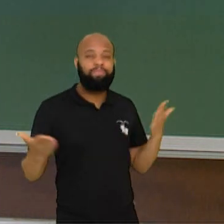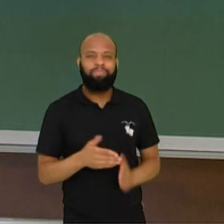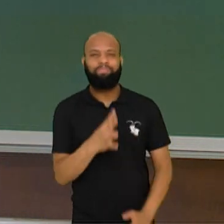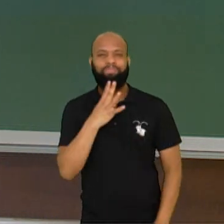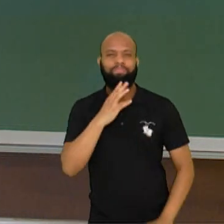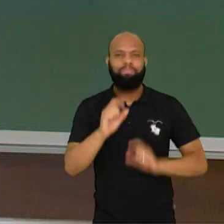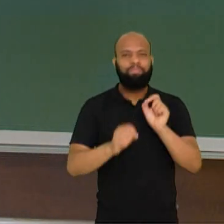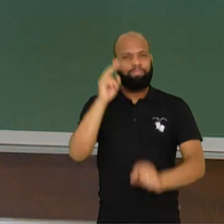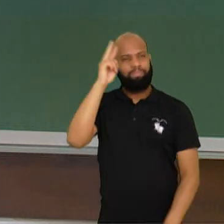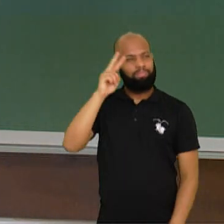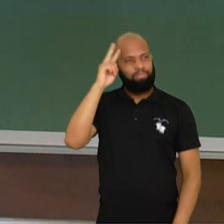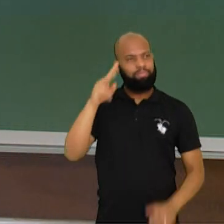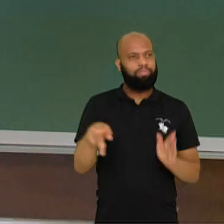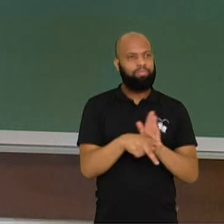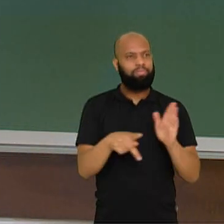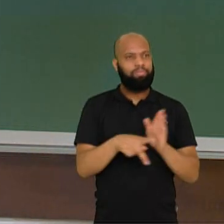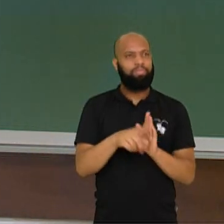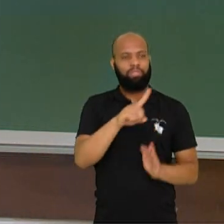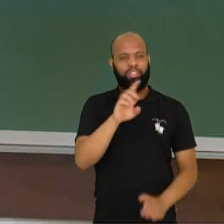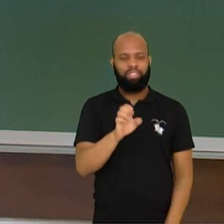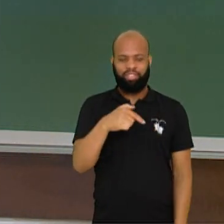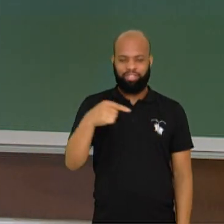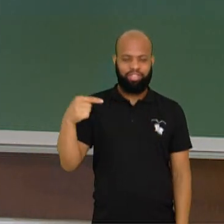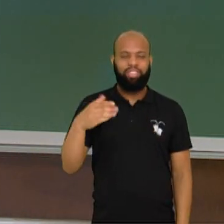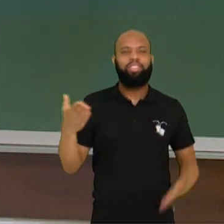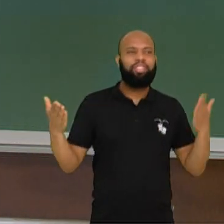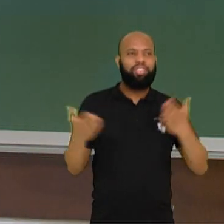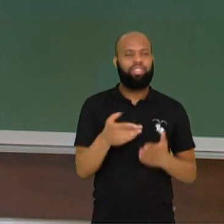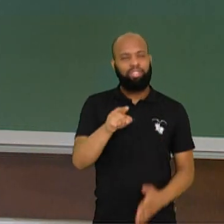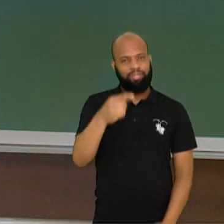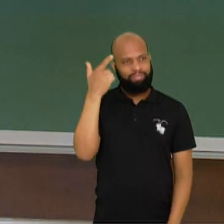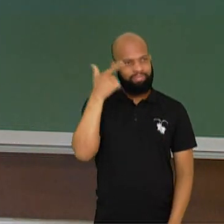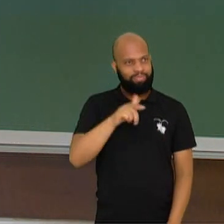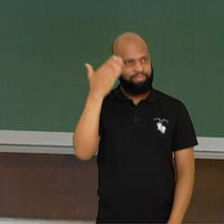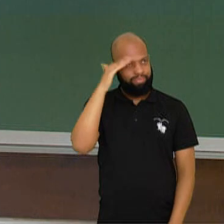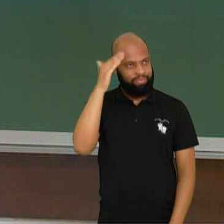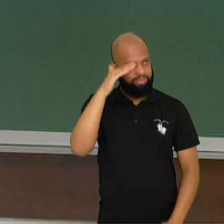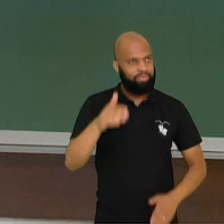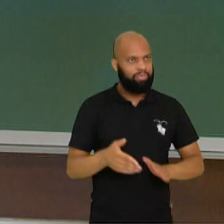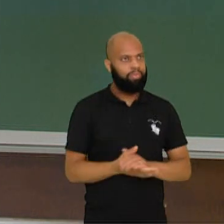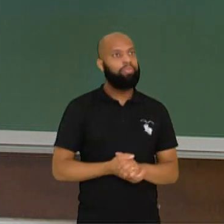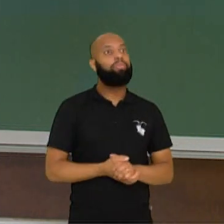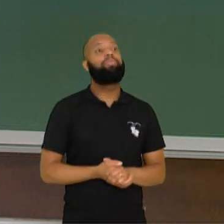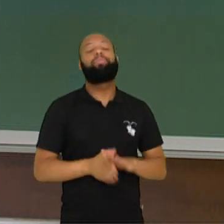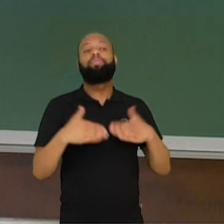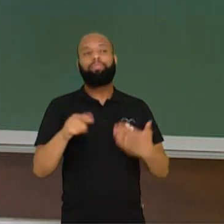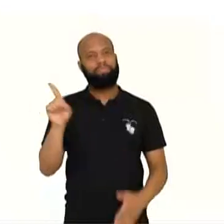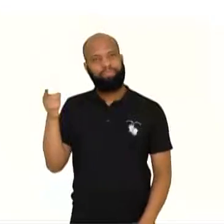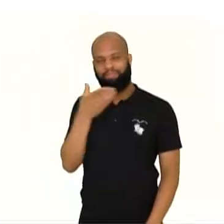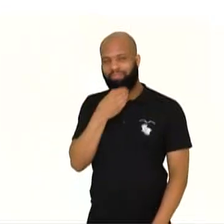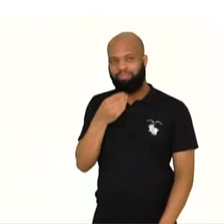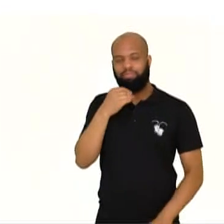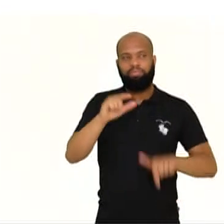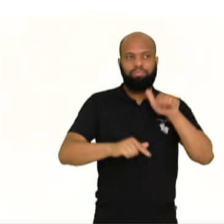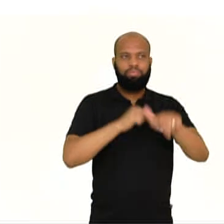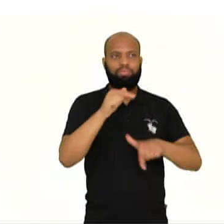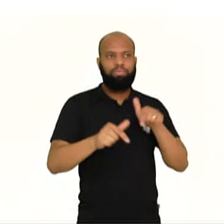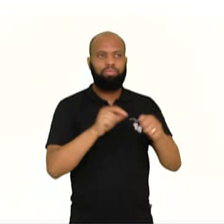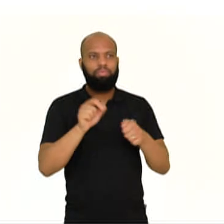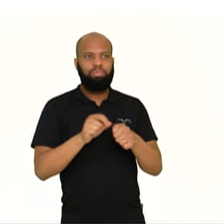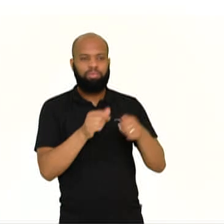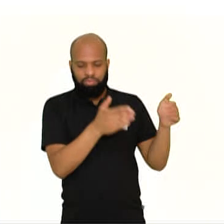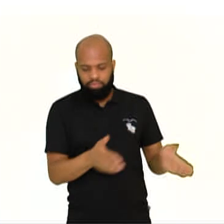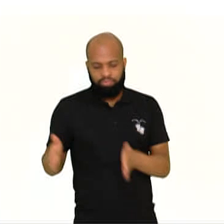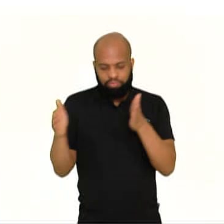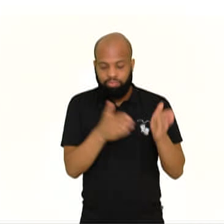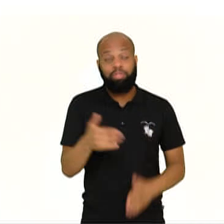conhecer a história do Zé, para isso ficar aí bem didático, bem compreendido por vocês. O Zé trabalha embalando celulares